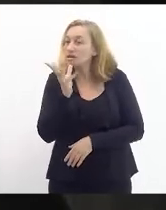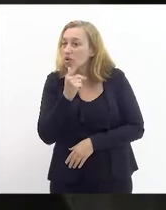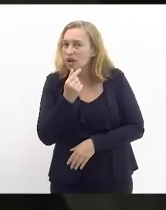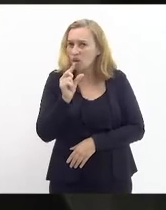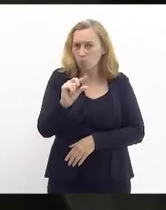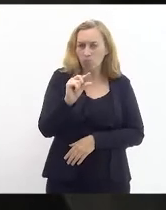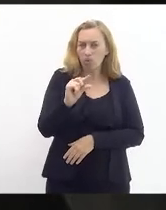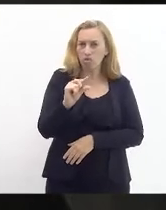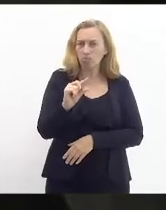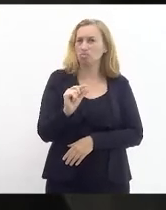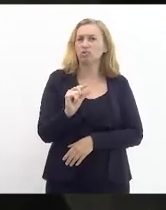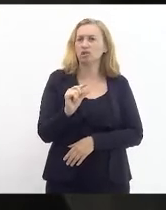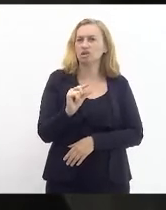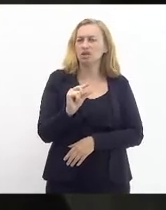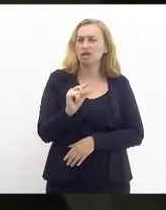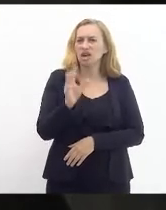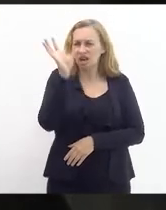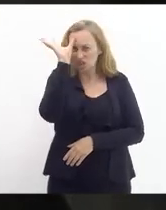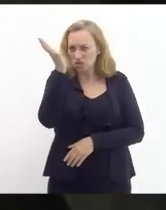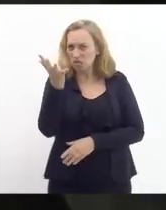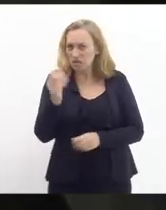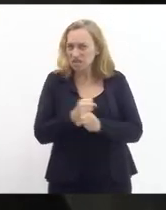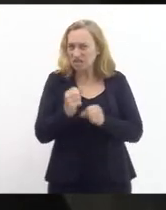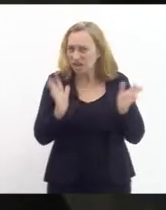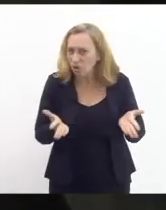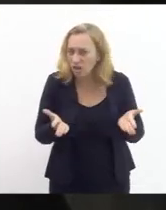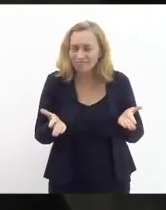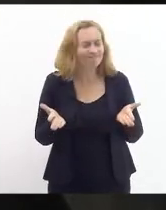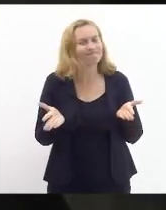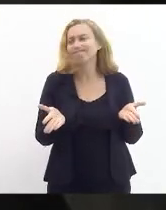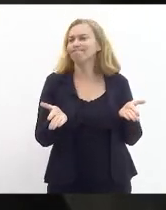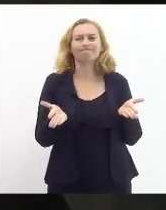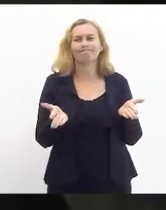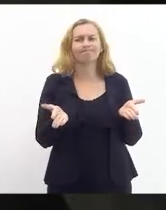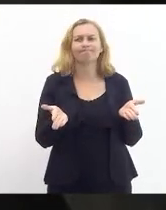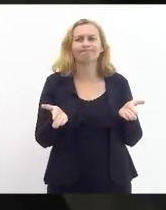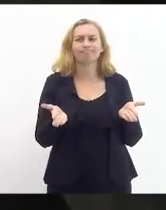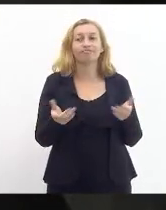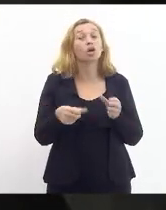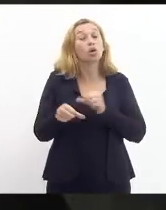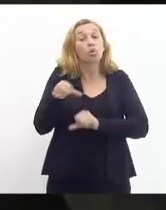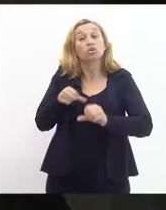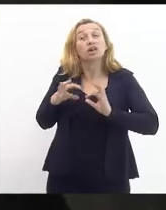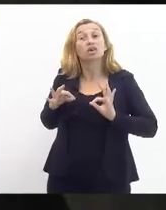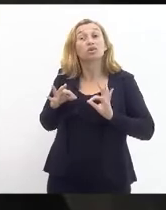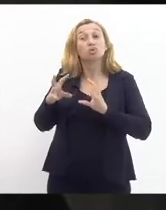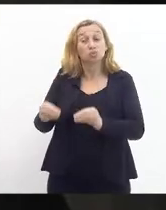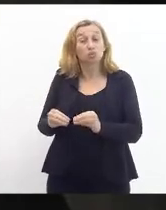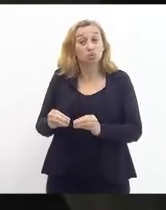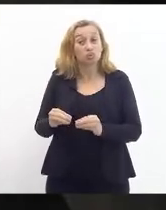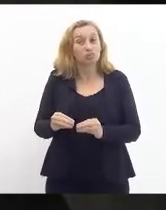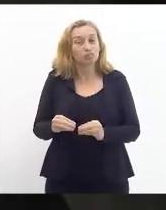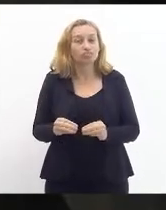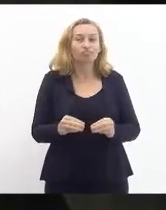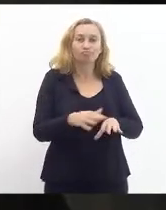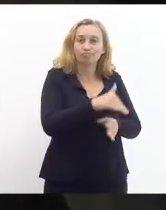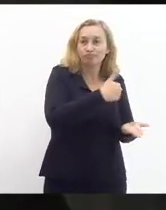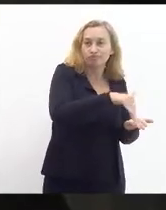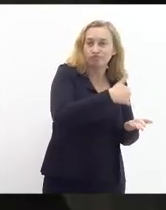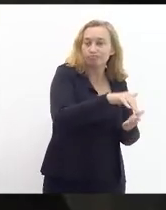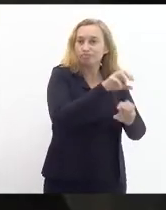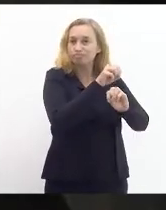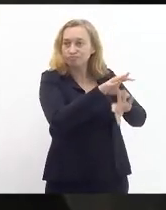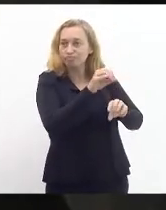não vão ser resolvido é só neste ano letivo de 2022 então ao contrário disso tanto na Seduc